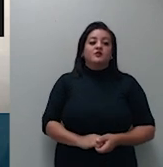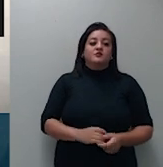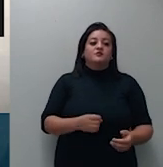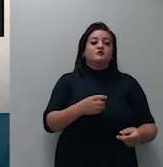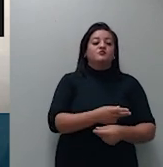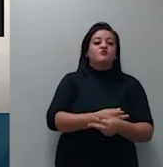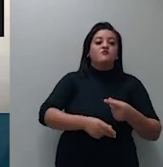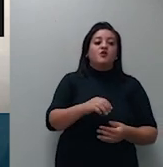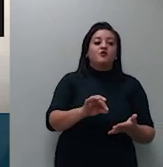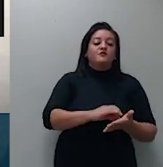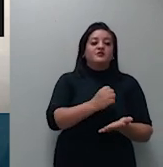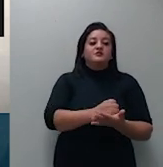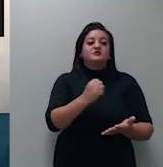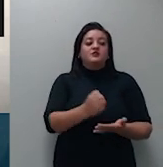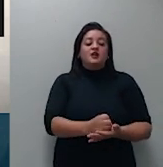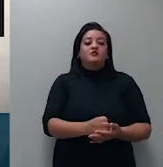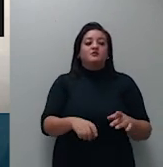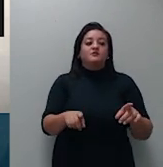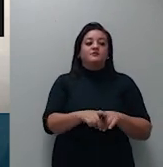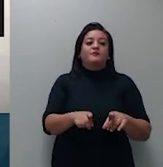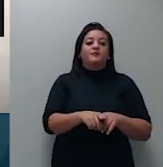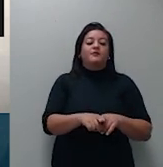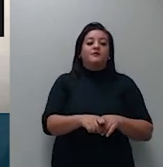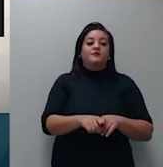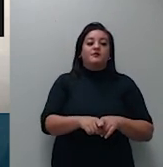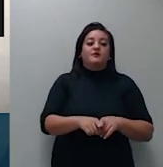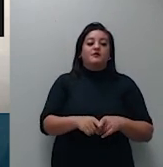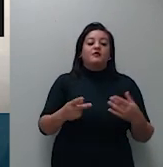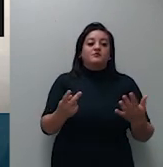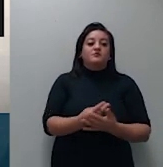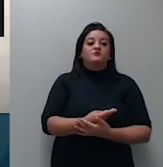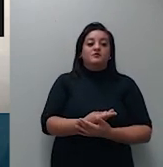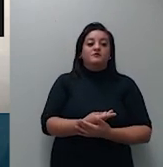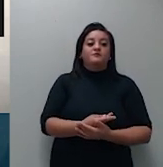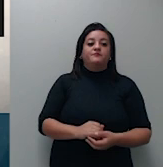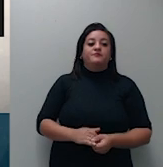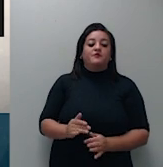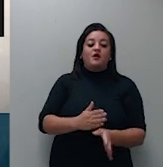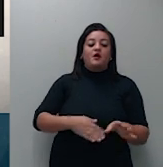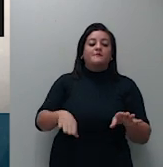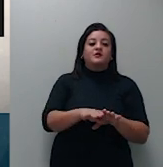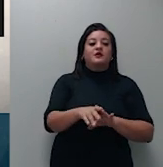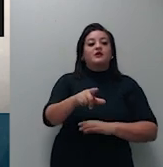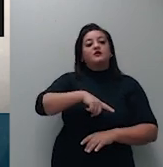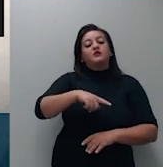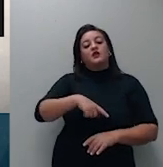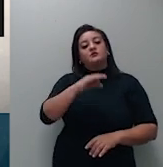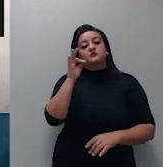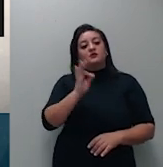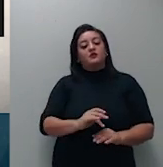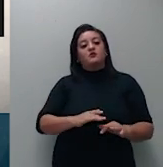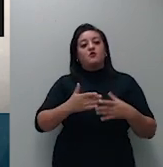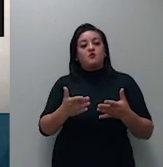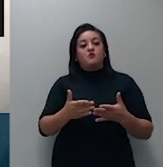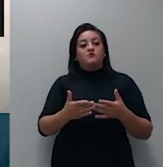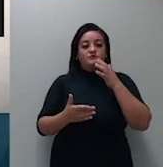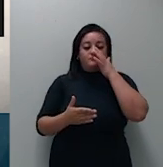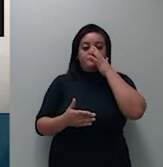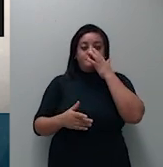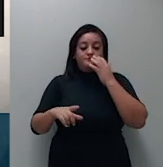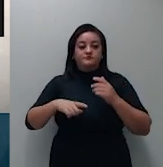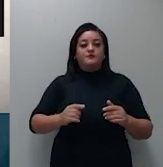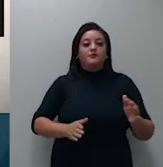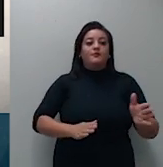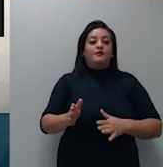aluguel inicialmente fixado no contrato de locação desde o princípio para se chegar ao mês estava em vigor quando o